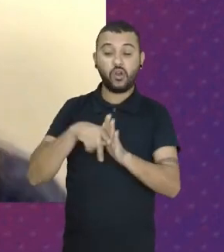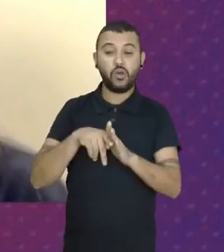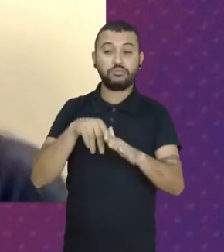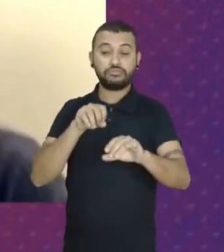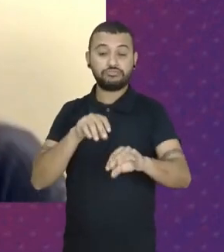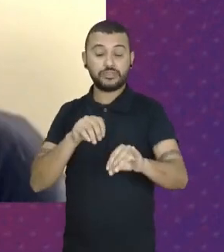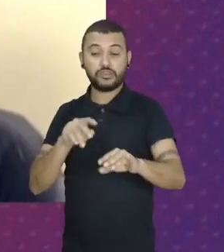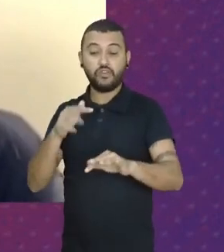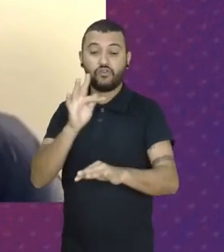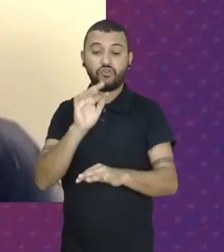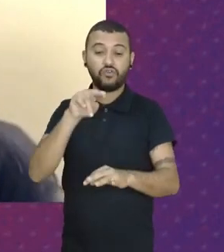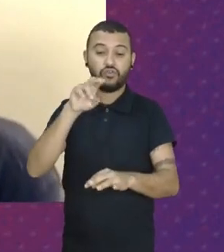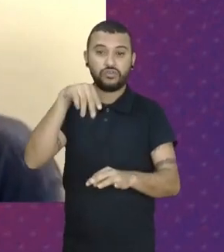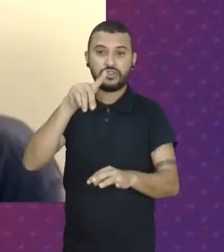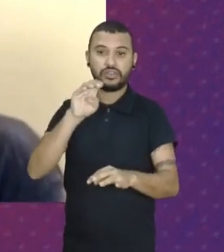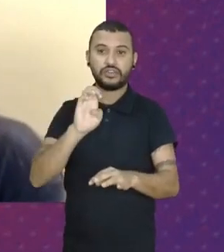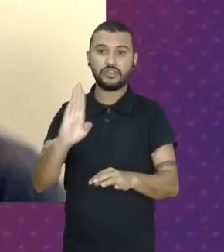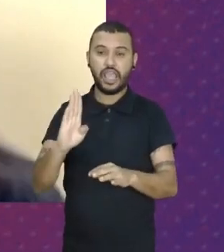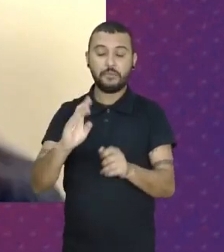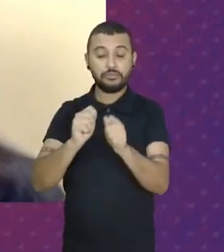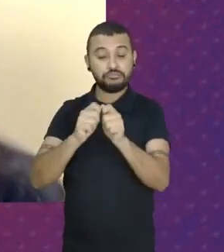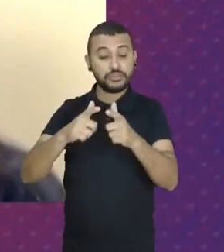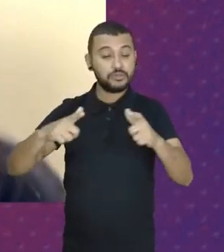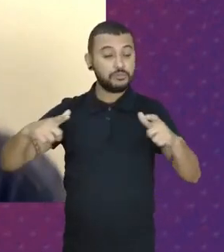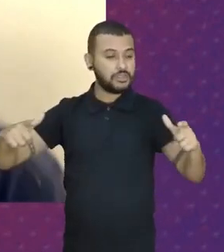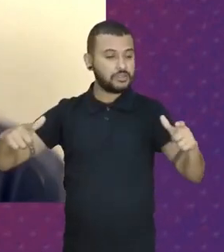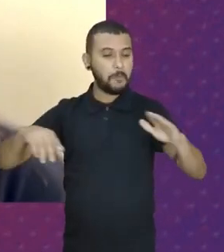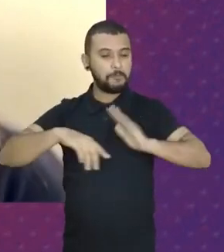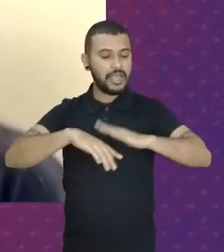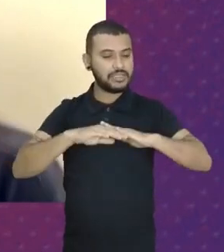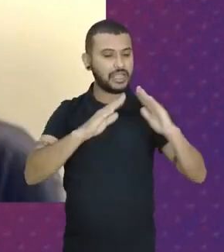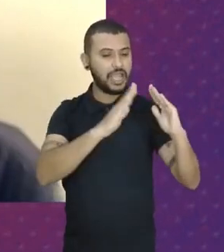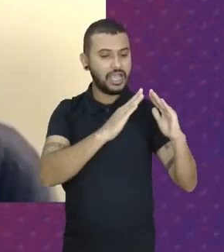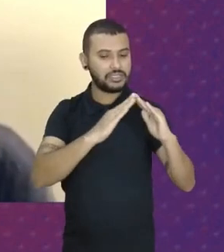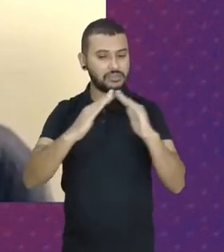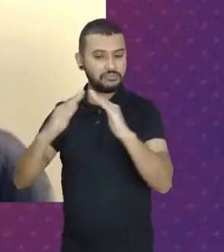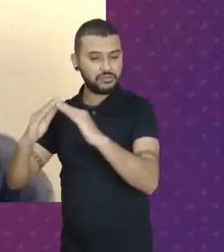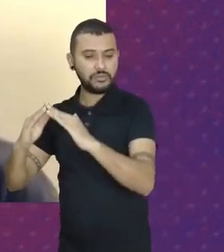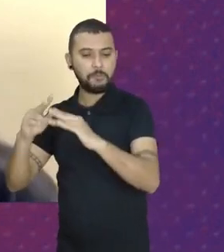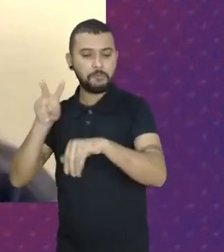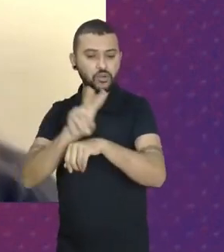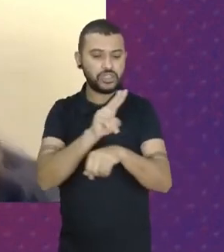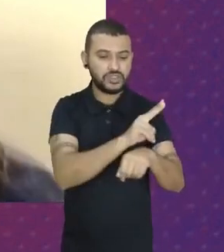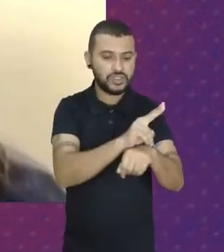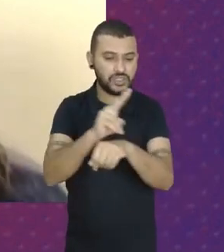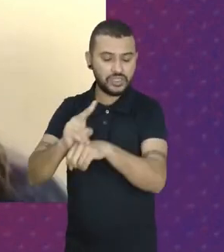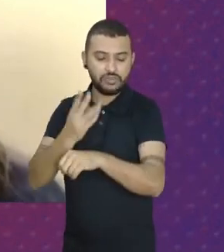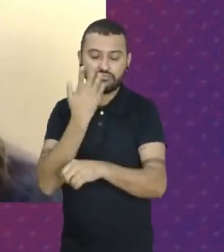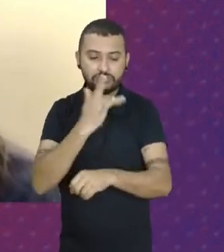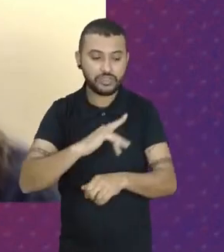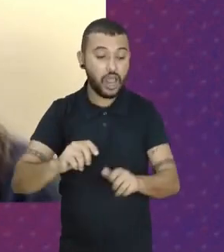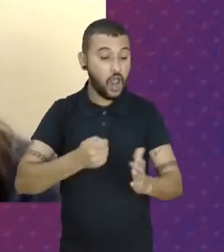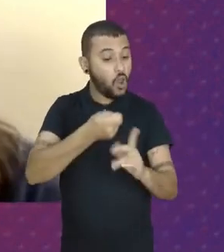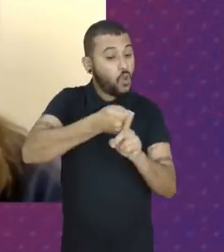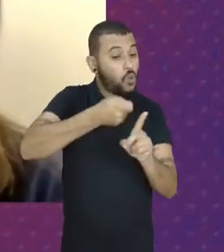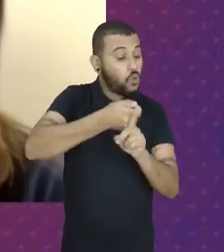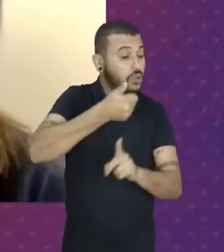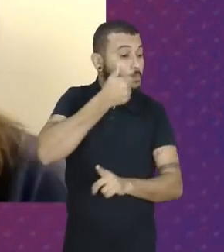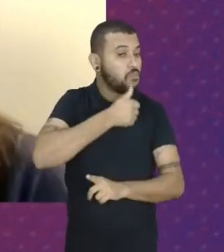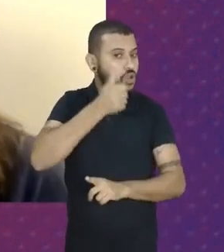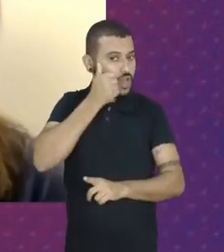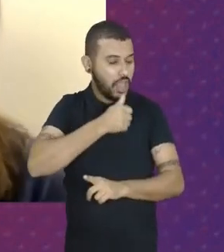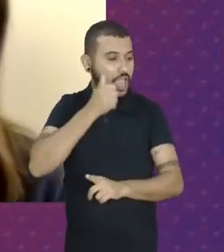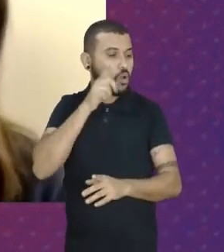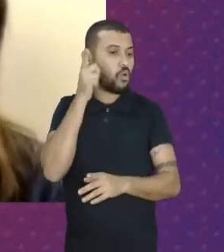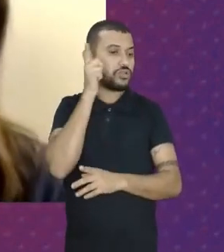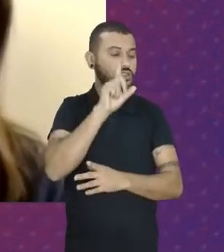do financiamento para a expansão das creches e da educação infantil. Foi uma luta das mulheres, inclusive,